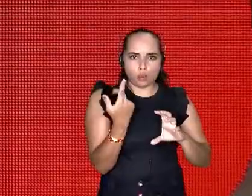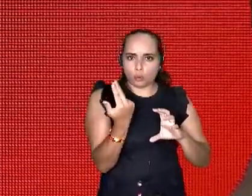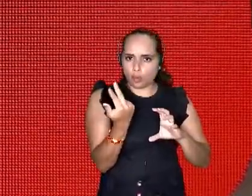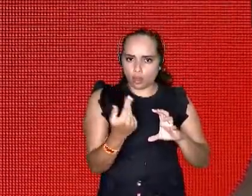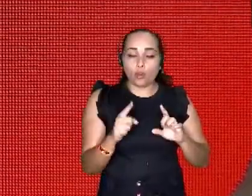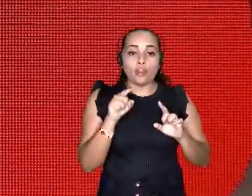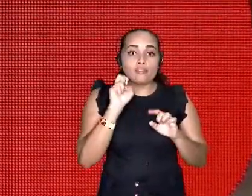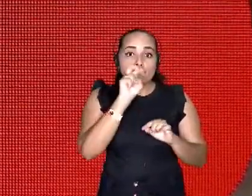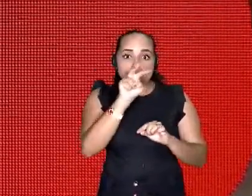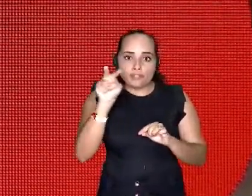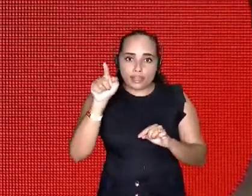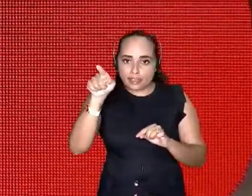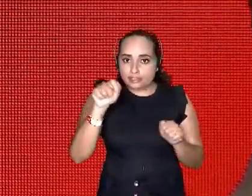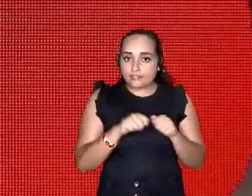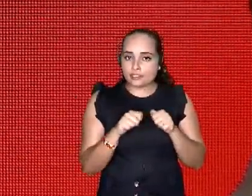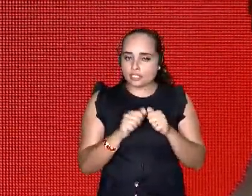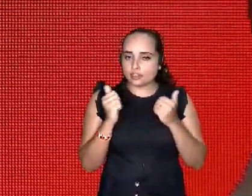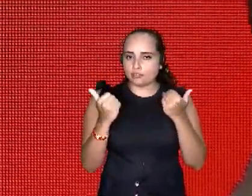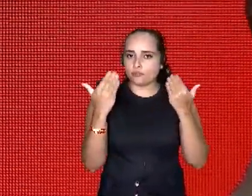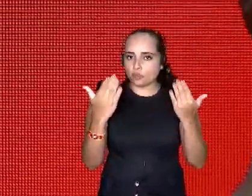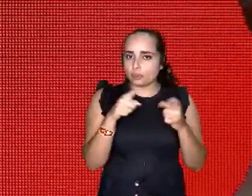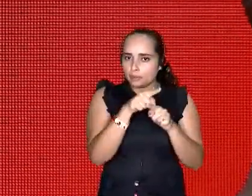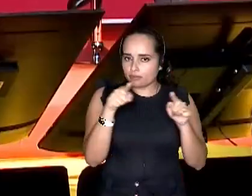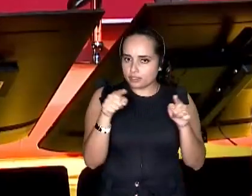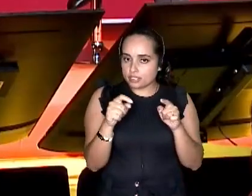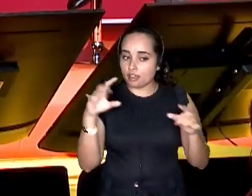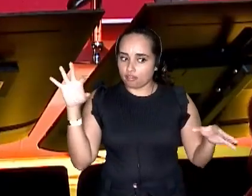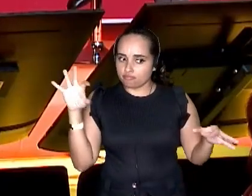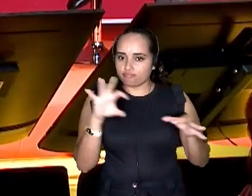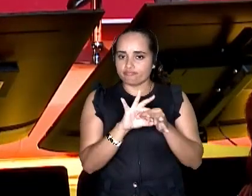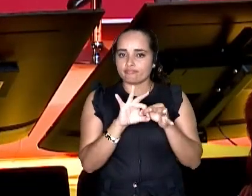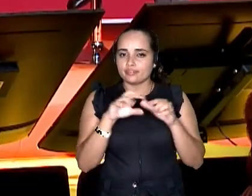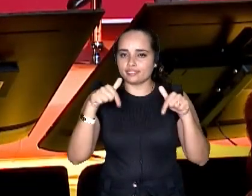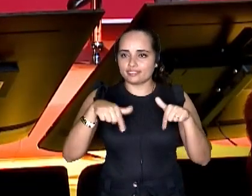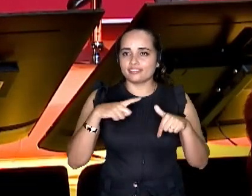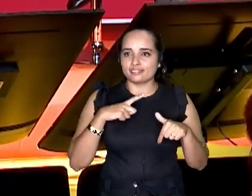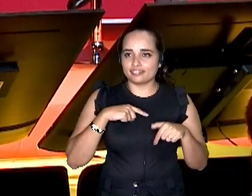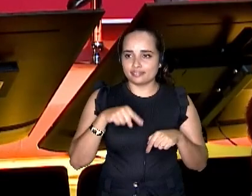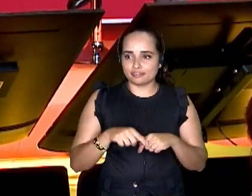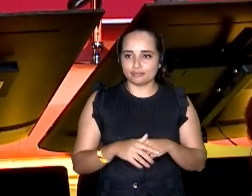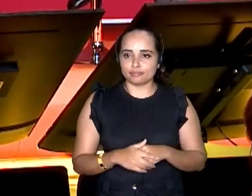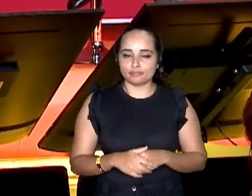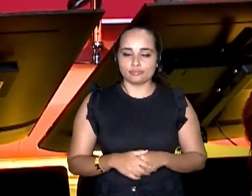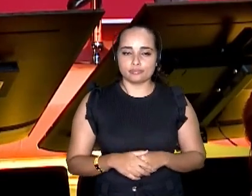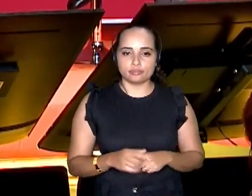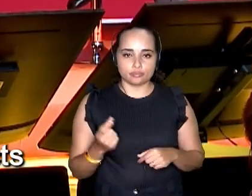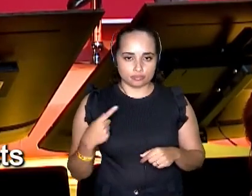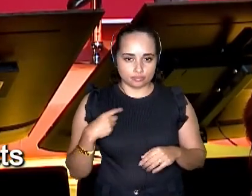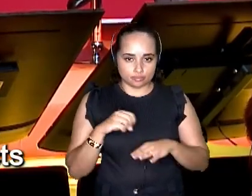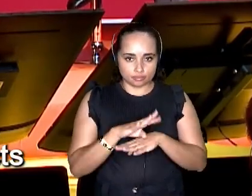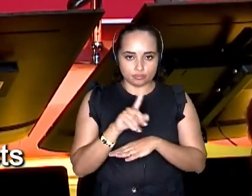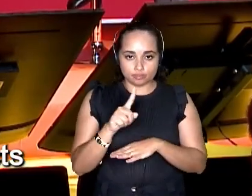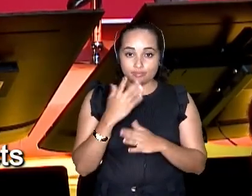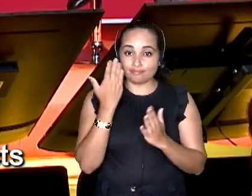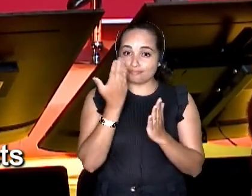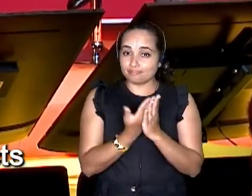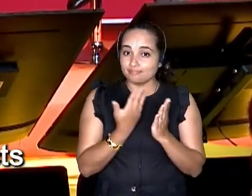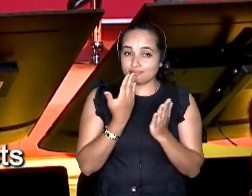you can compare to what you may have here. Para mim, a primeira recomendação que eu daria para todo mundo é